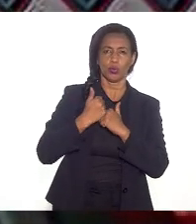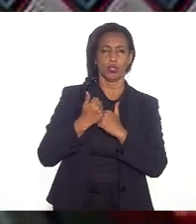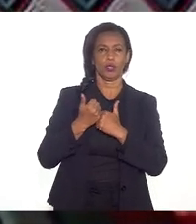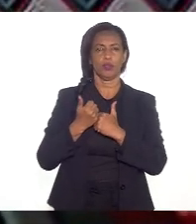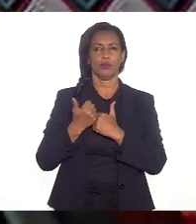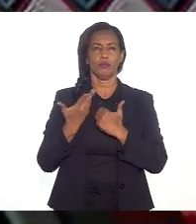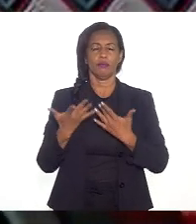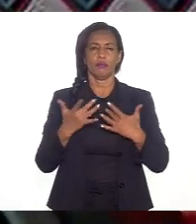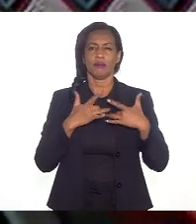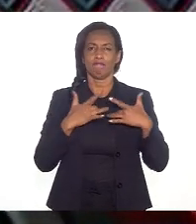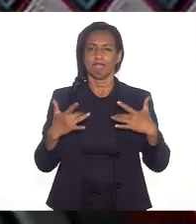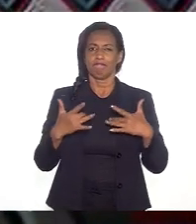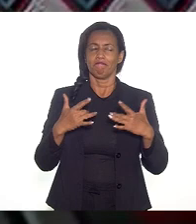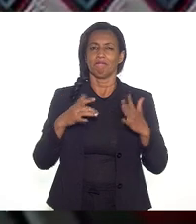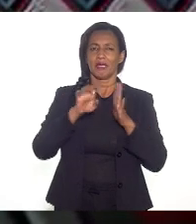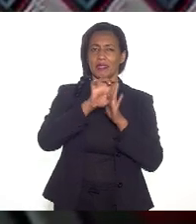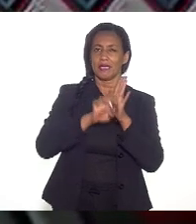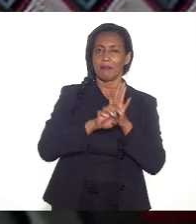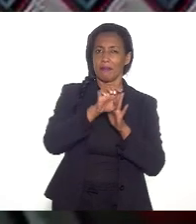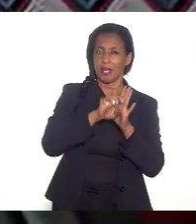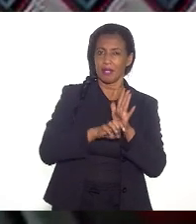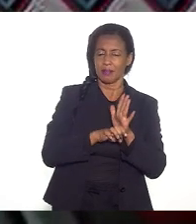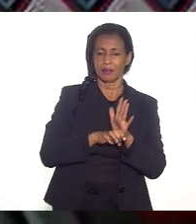né, em relação às emendas, que